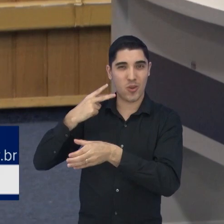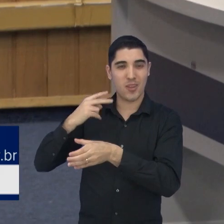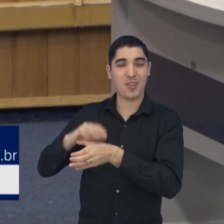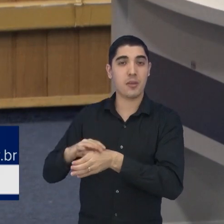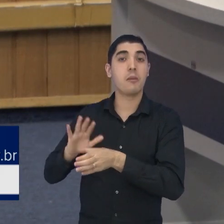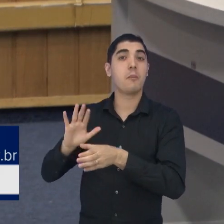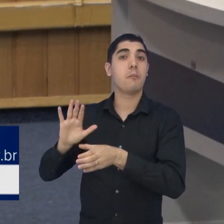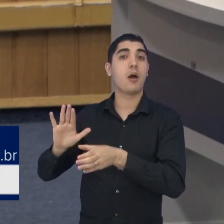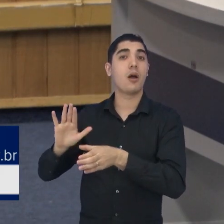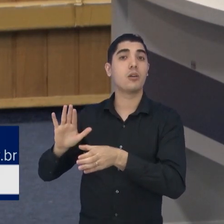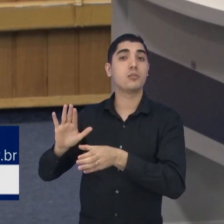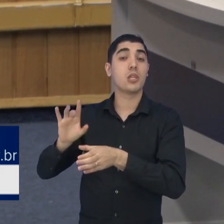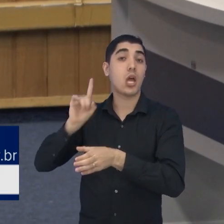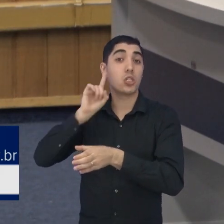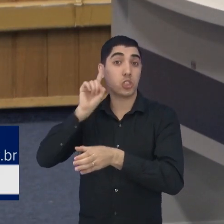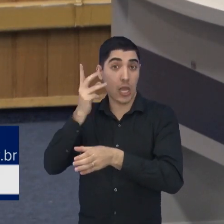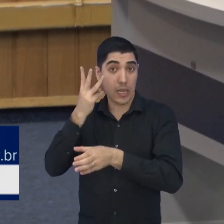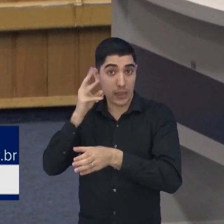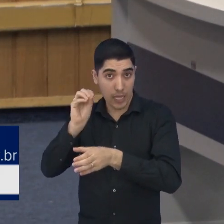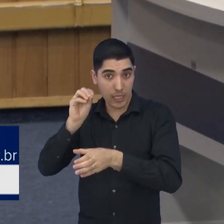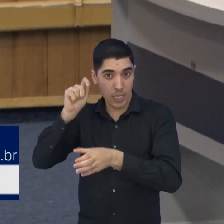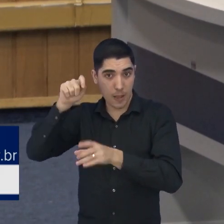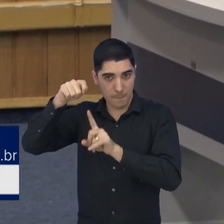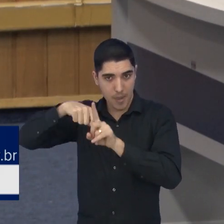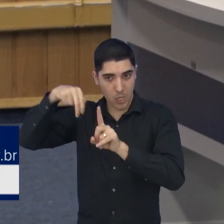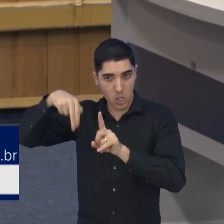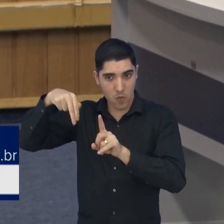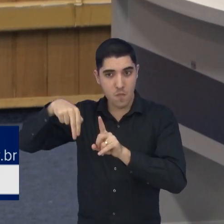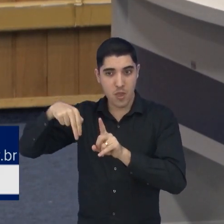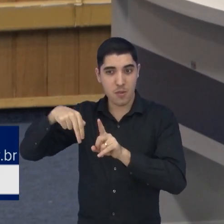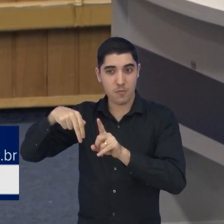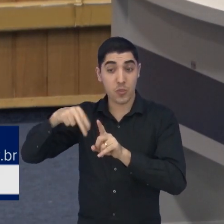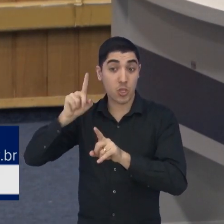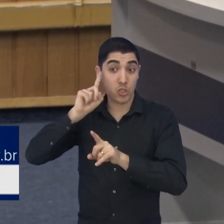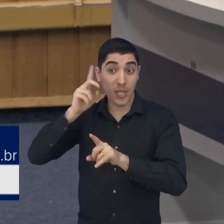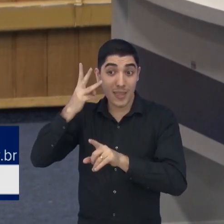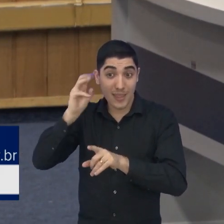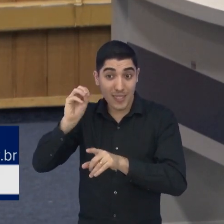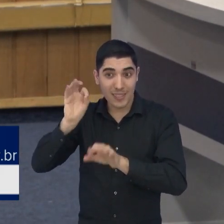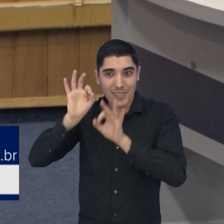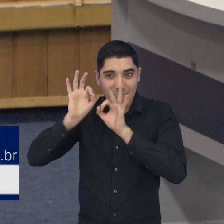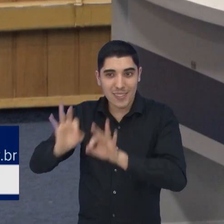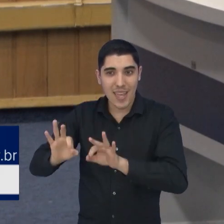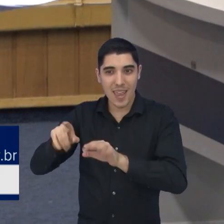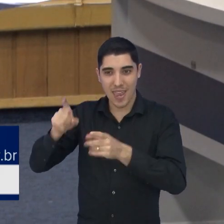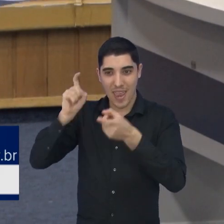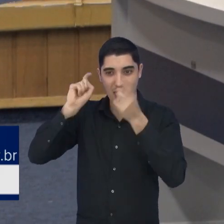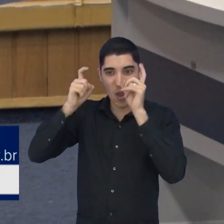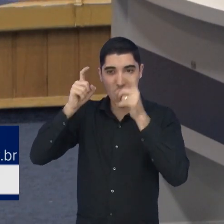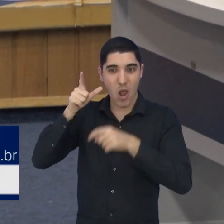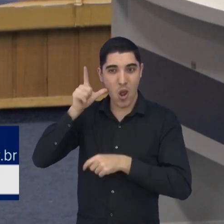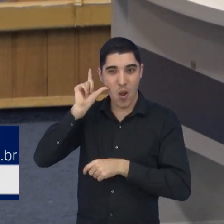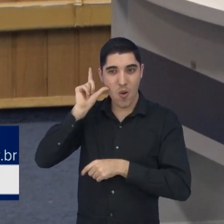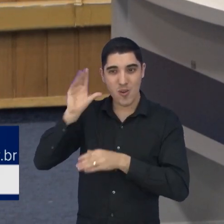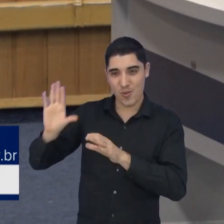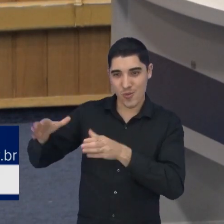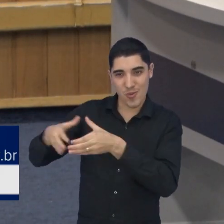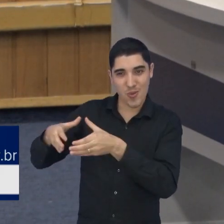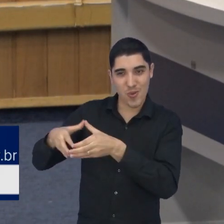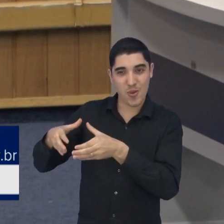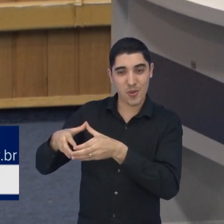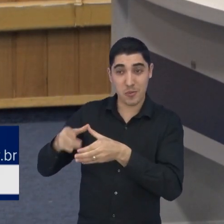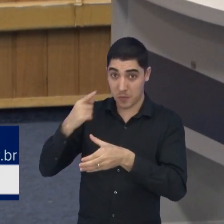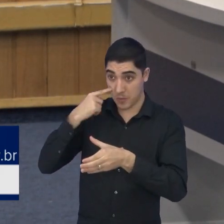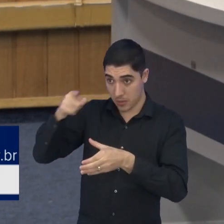E no dia 30... No próprio dia 30, que a reunião seria ontem do Conselho, viu, vereador